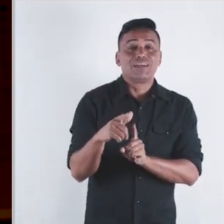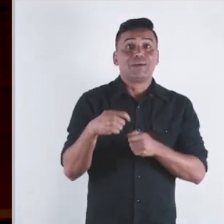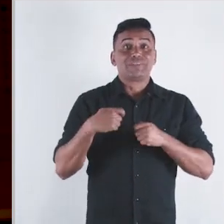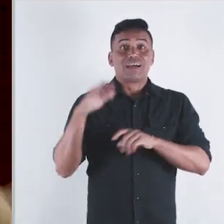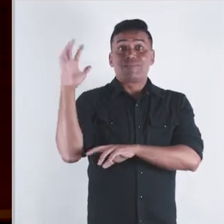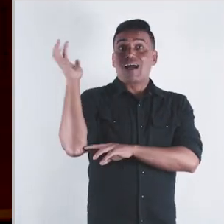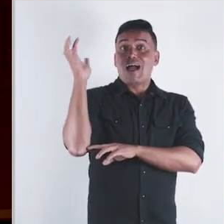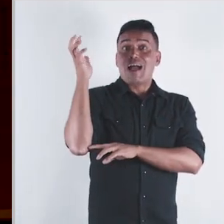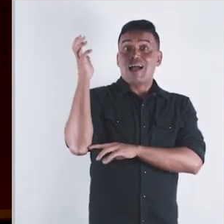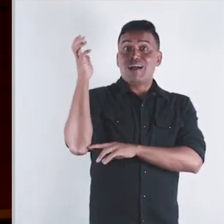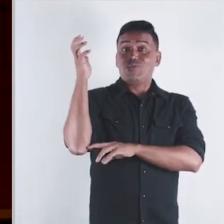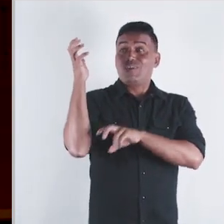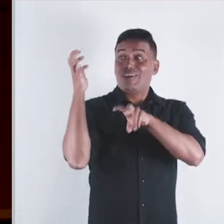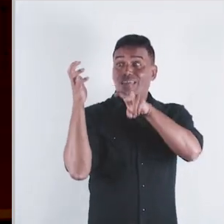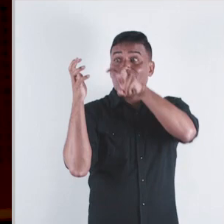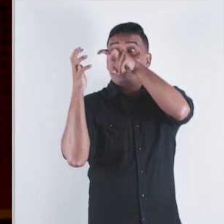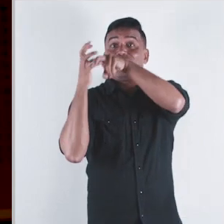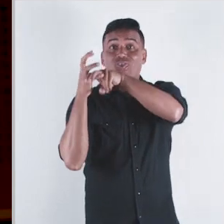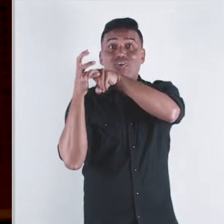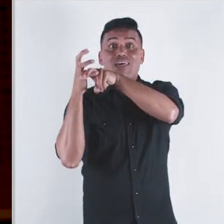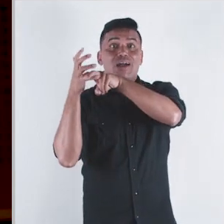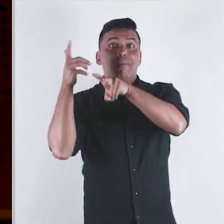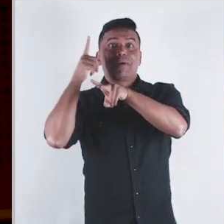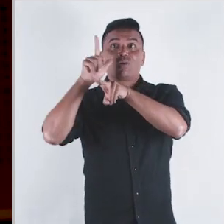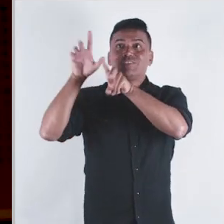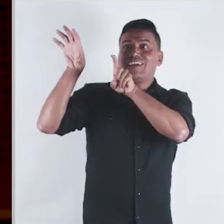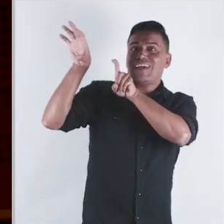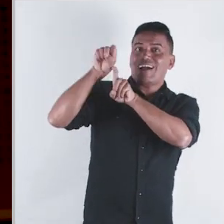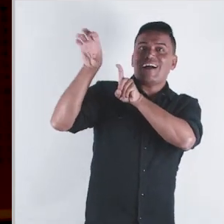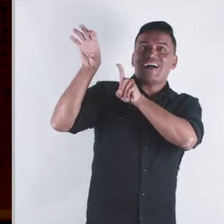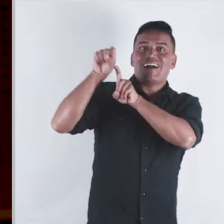numa árvore para conseguir um sinal de internet,